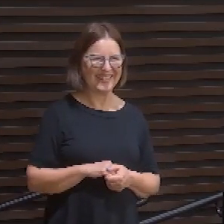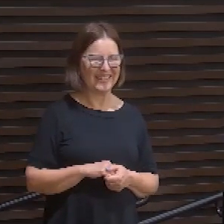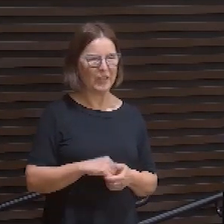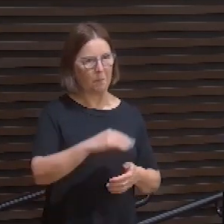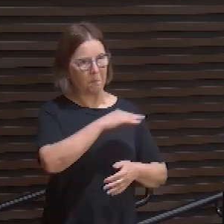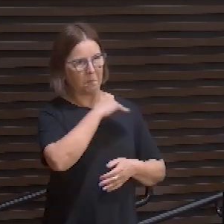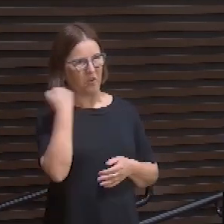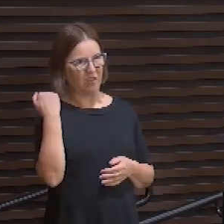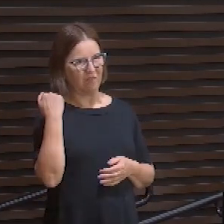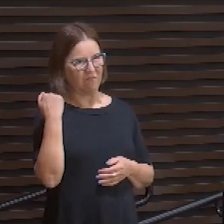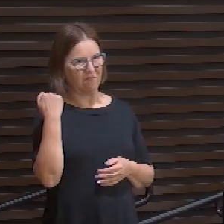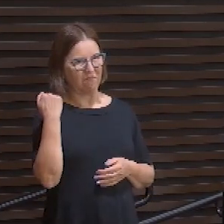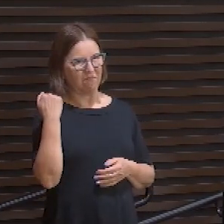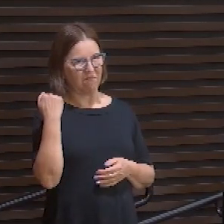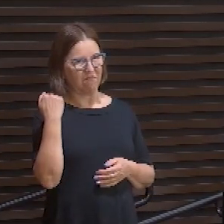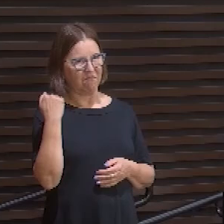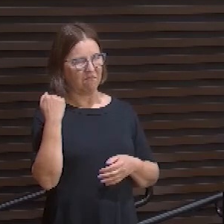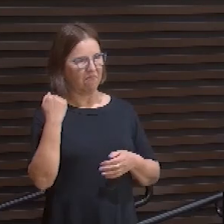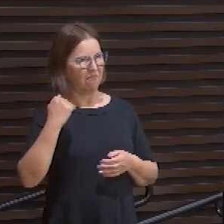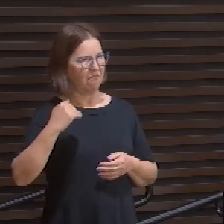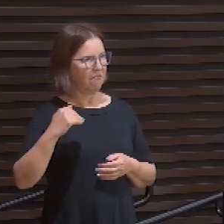Morreu? Não tem esperança.